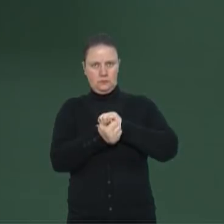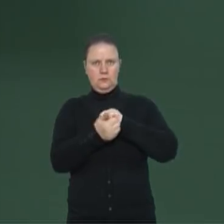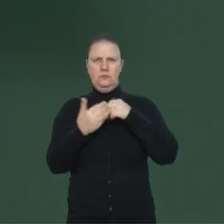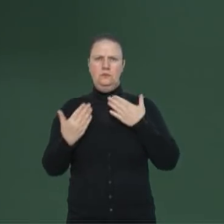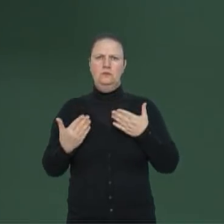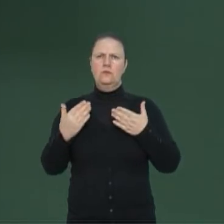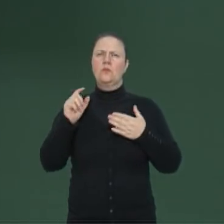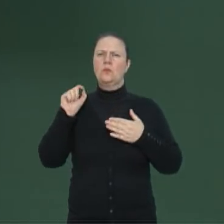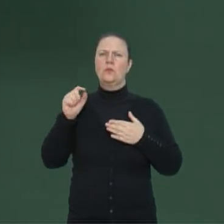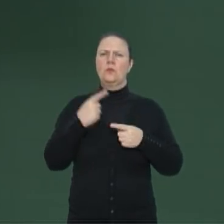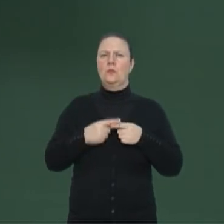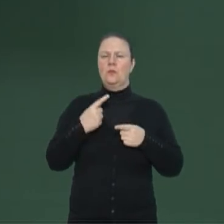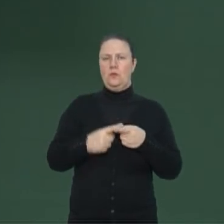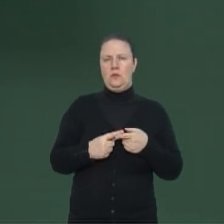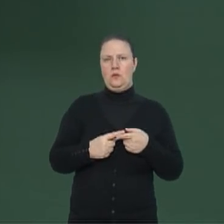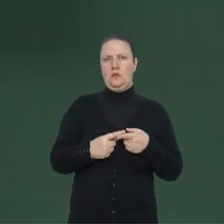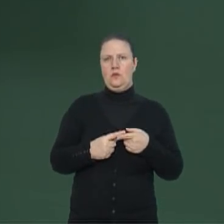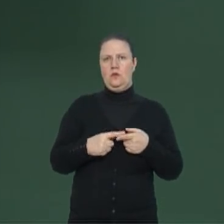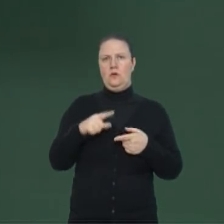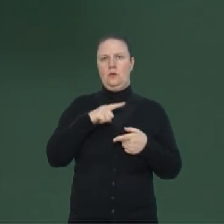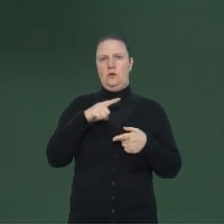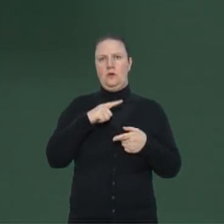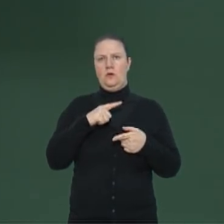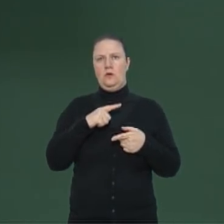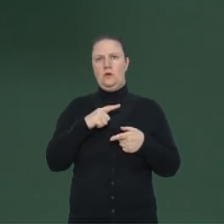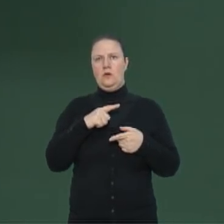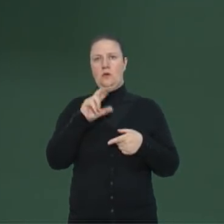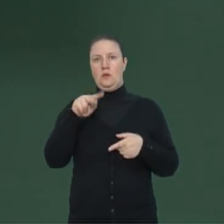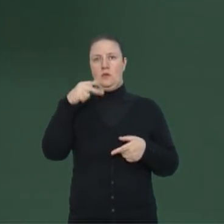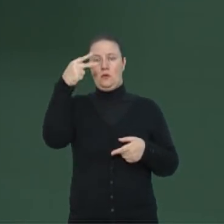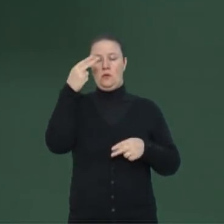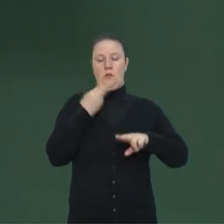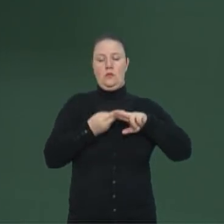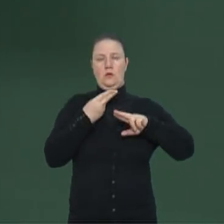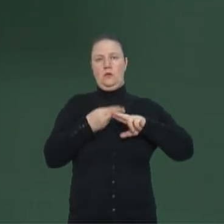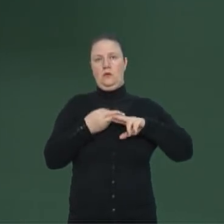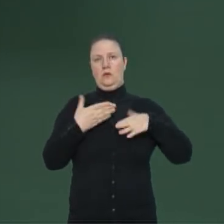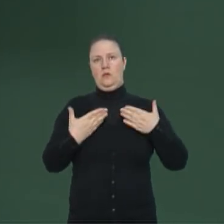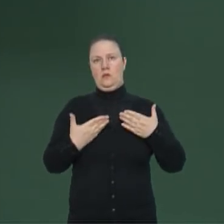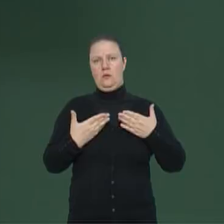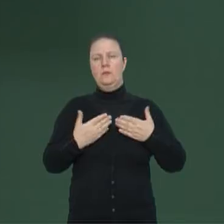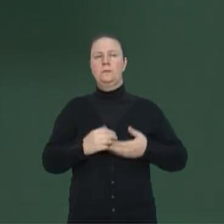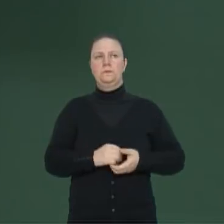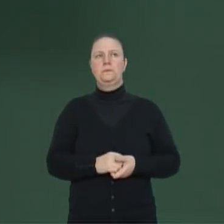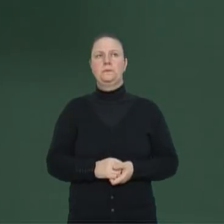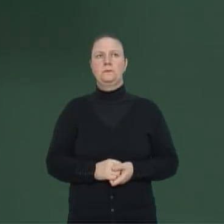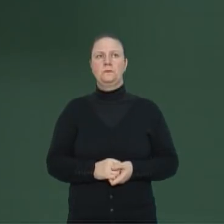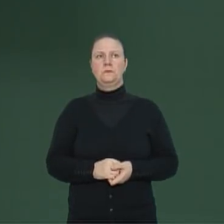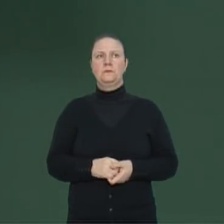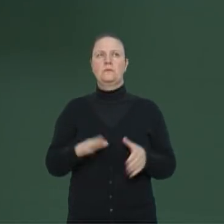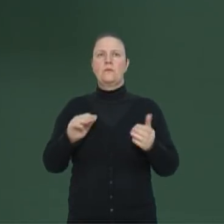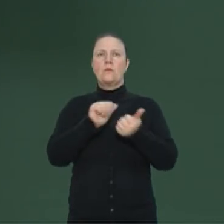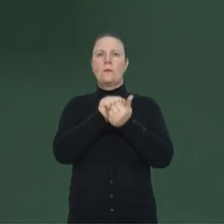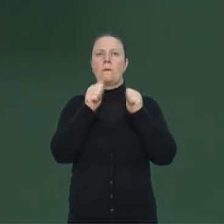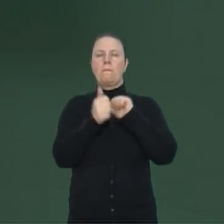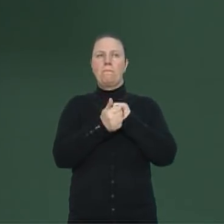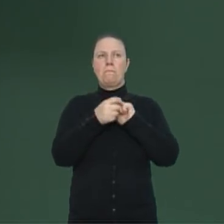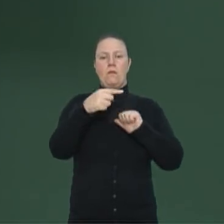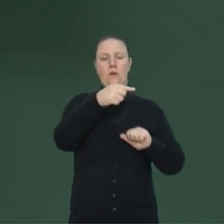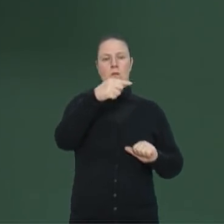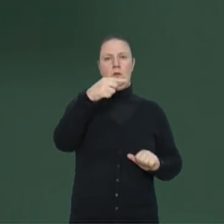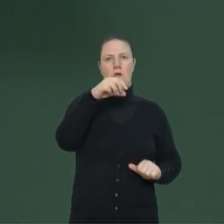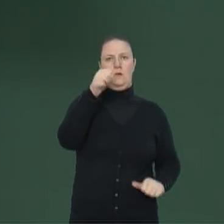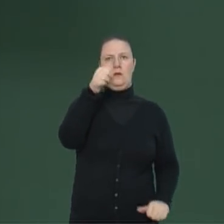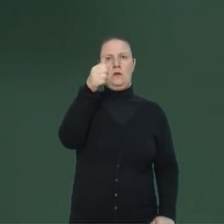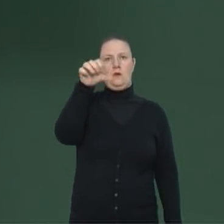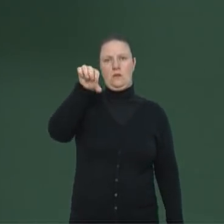Qual que é o ajuste? Né? Aqui eu coloquei completando o quadrado para a gente poder usar lá, né, os produtos notáveis. Mas o ajuste pega o